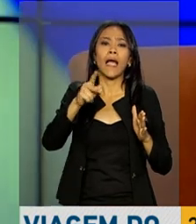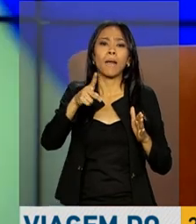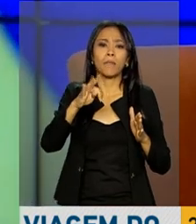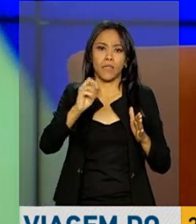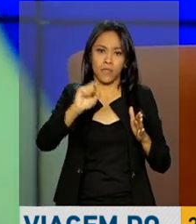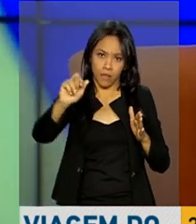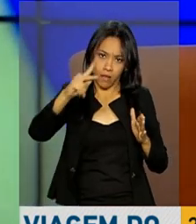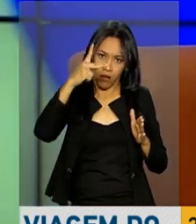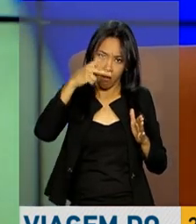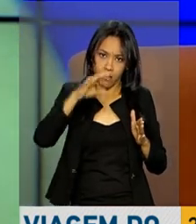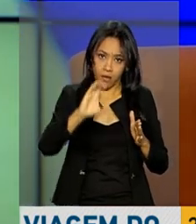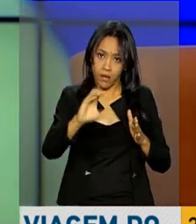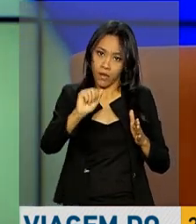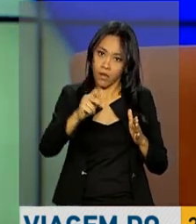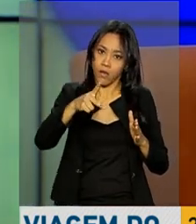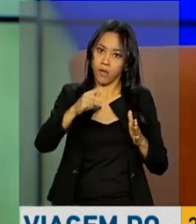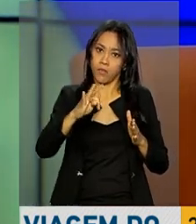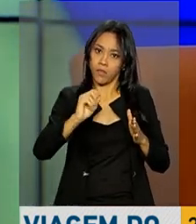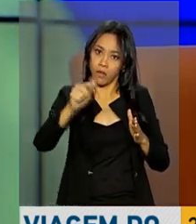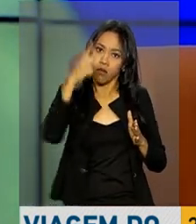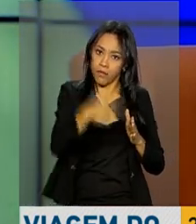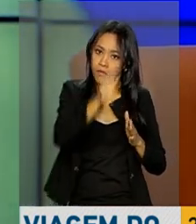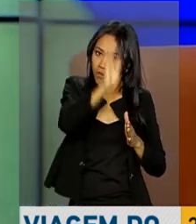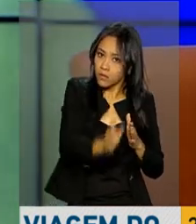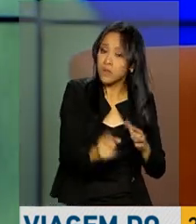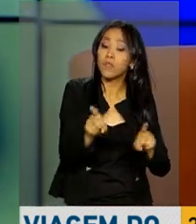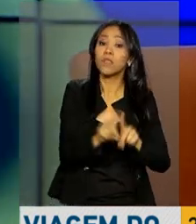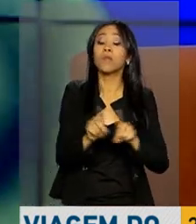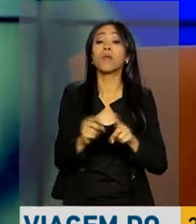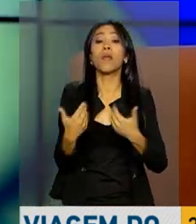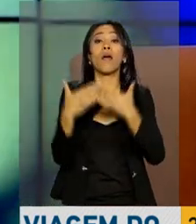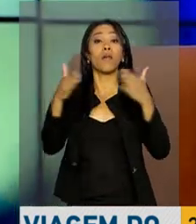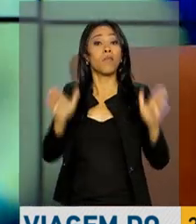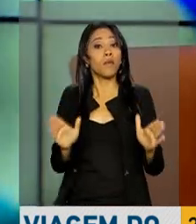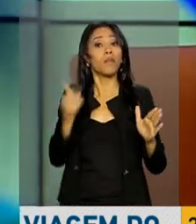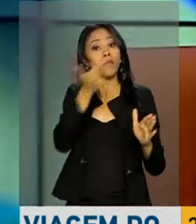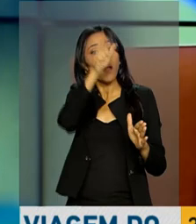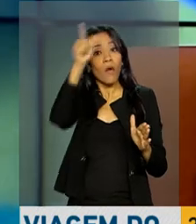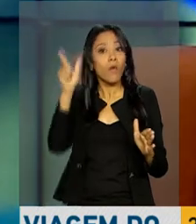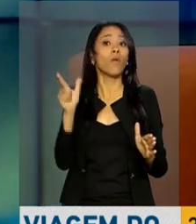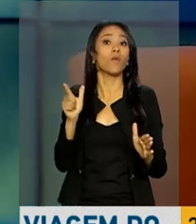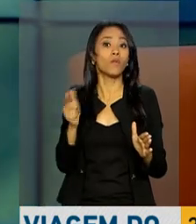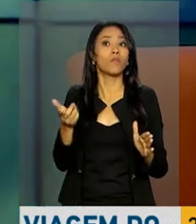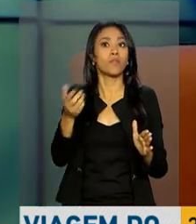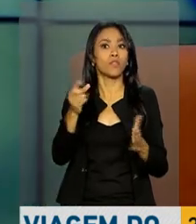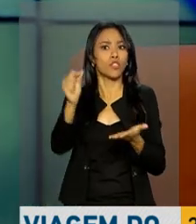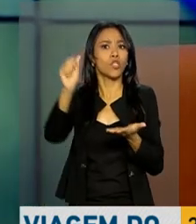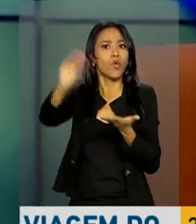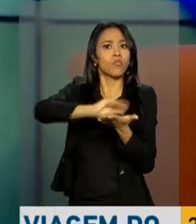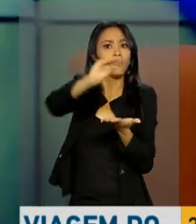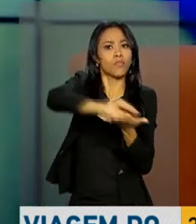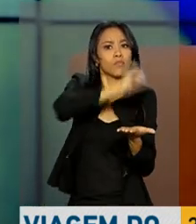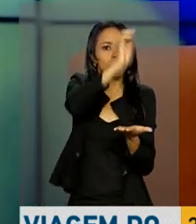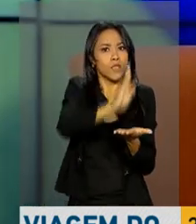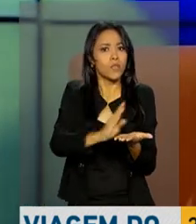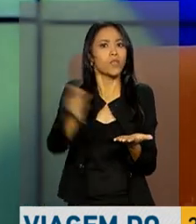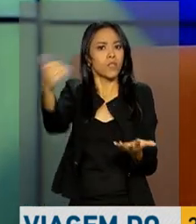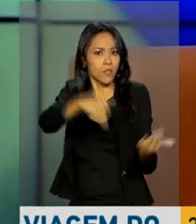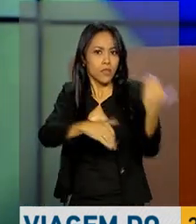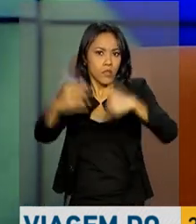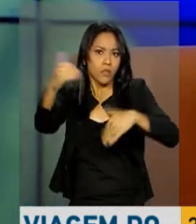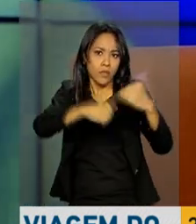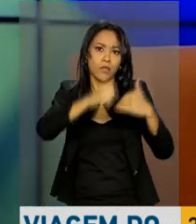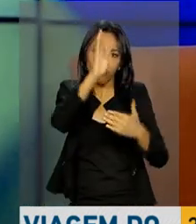nacional e sobre estarmos abertos para o capital nacional, também para a associação do capital estrangeiro com o capital nacional